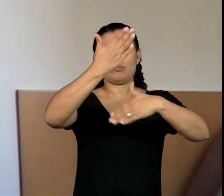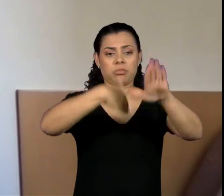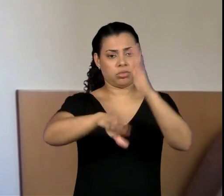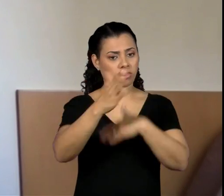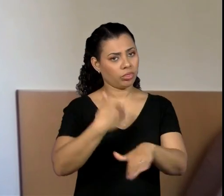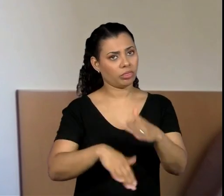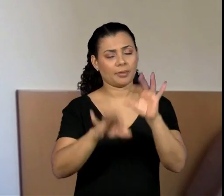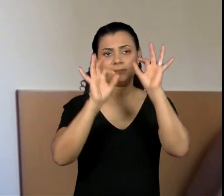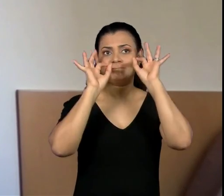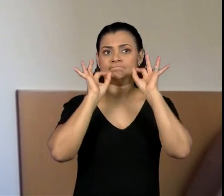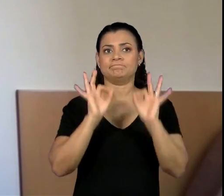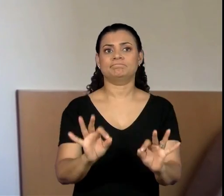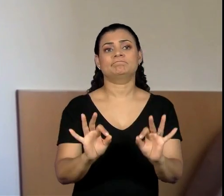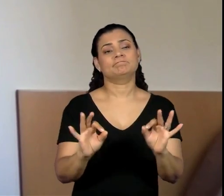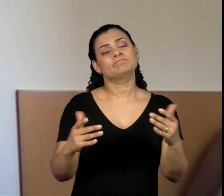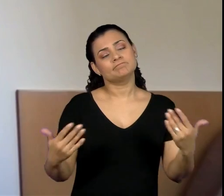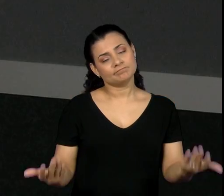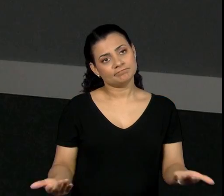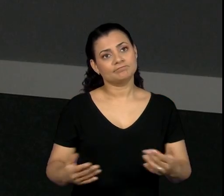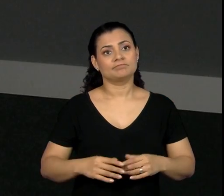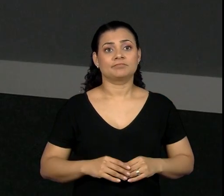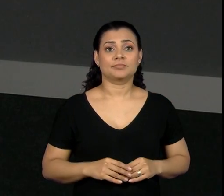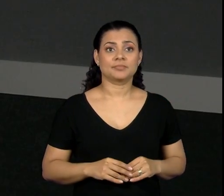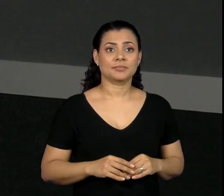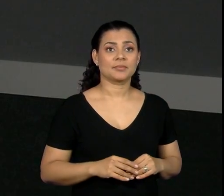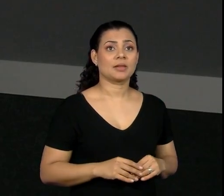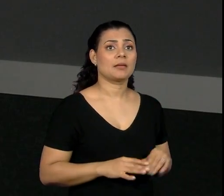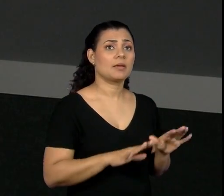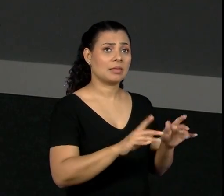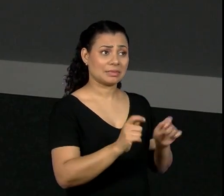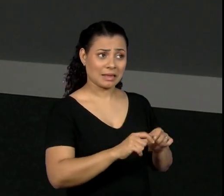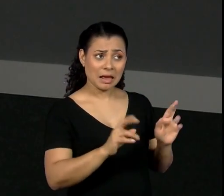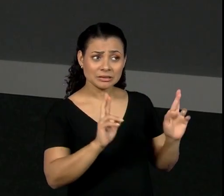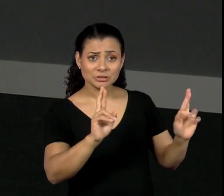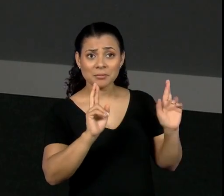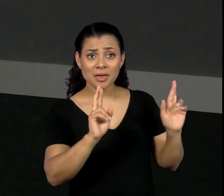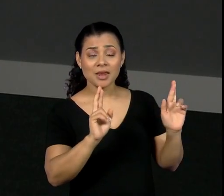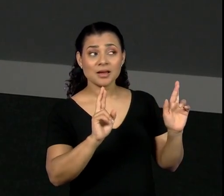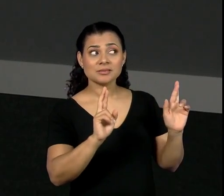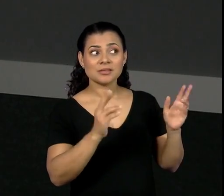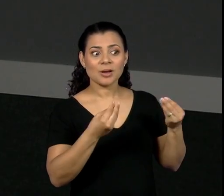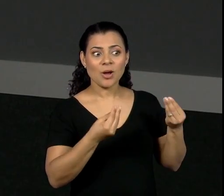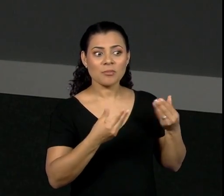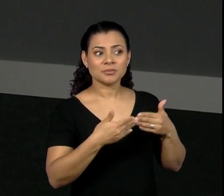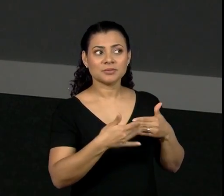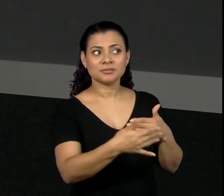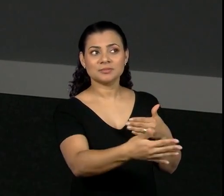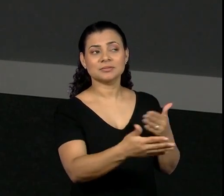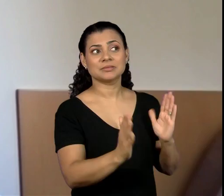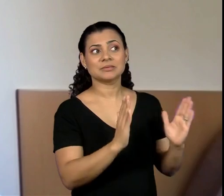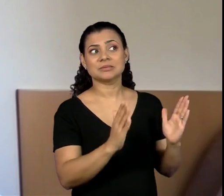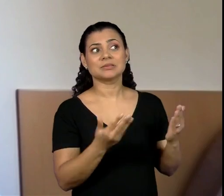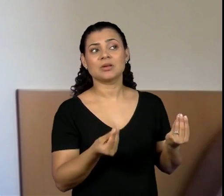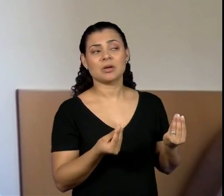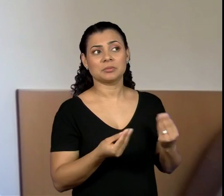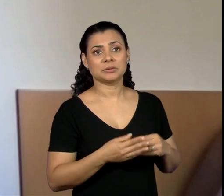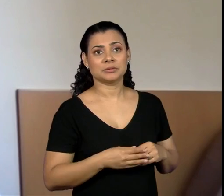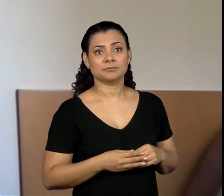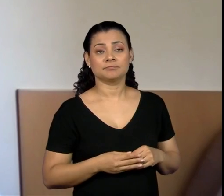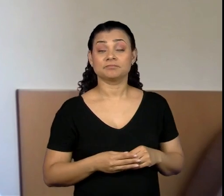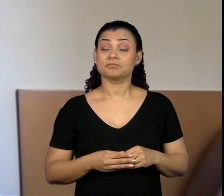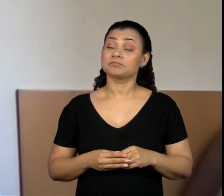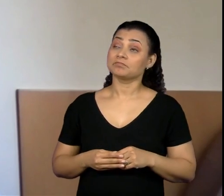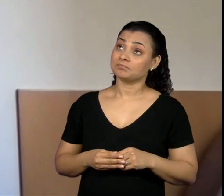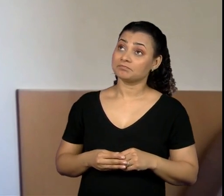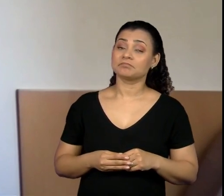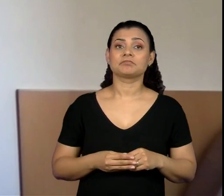do que deveria ser a ciência mais atual. Dá para ter esperança? Em que ponto que nós estamos nesse combate? Não